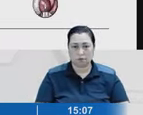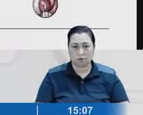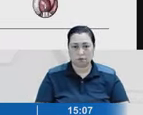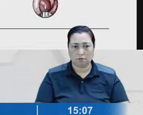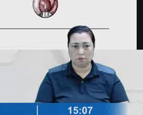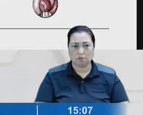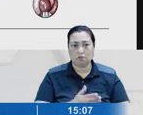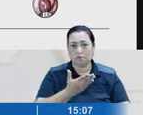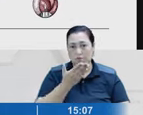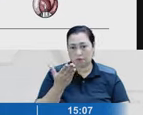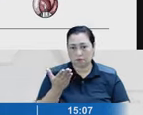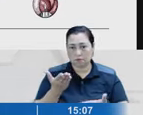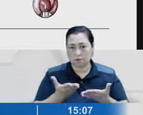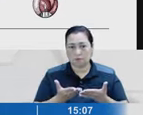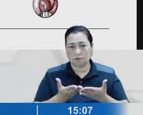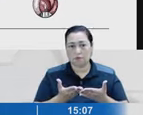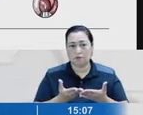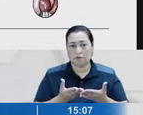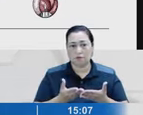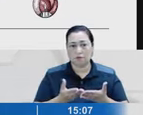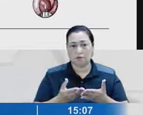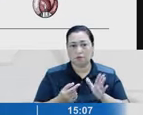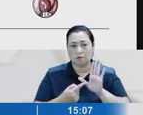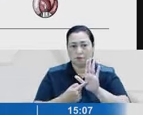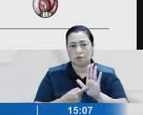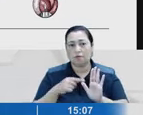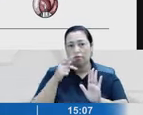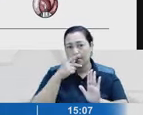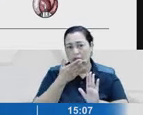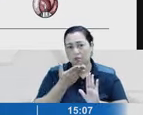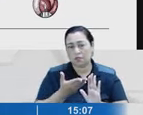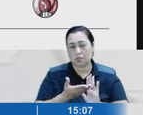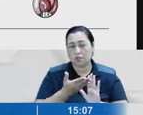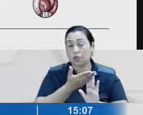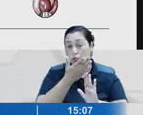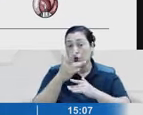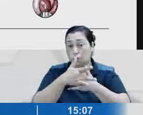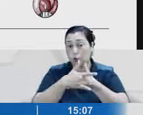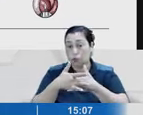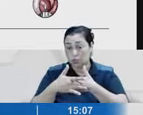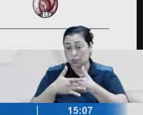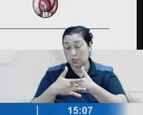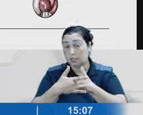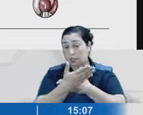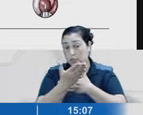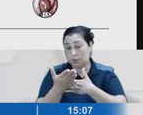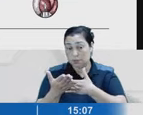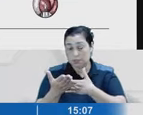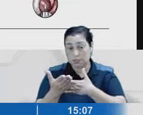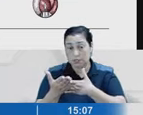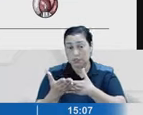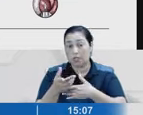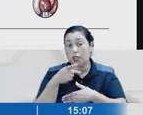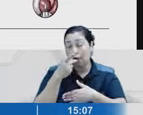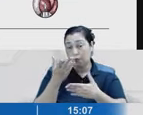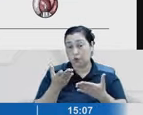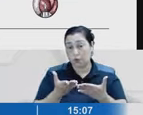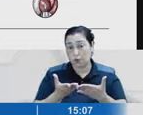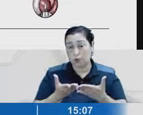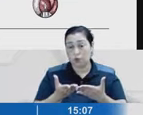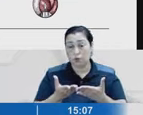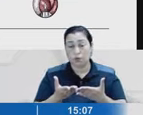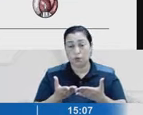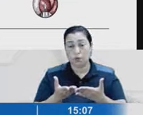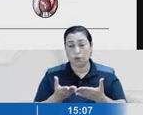A retossigmoidoscopia, como eu falei, pode ser usada. A colonoscopia virtual, né, ou a colonoscopia por